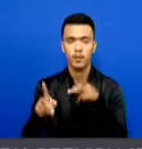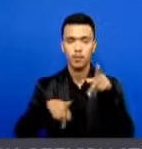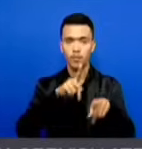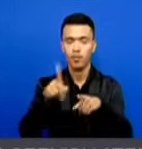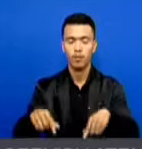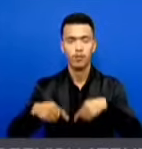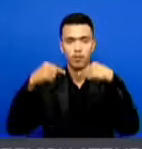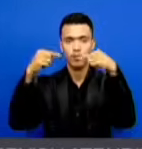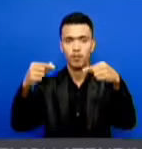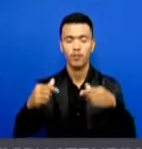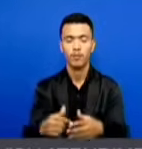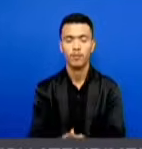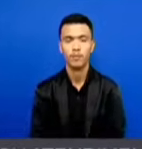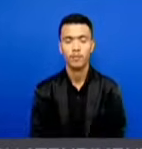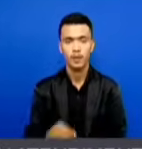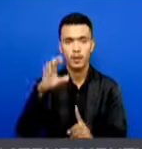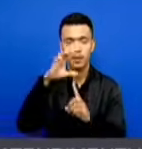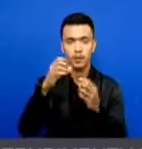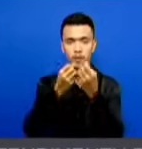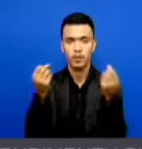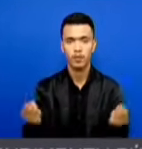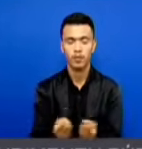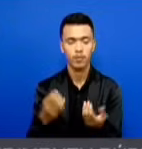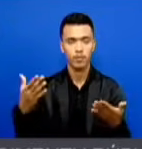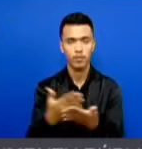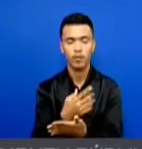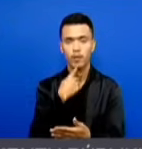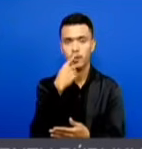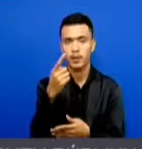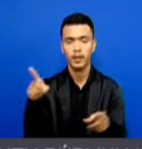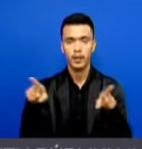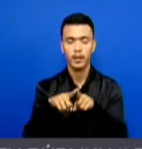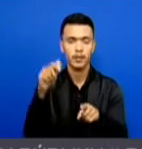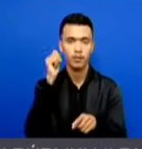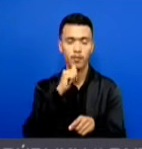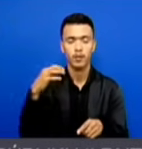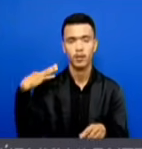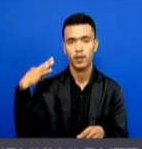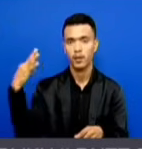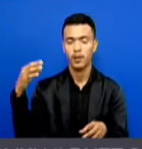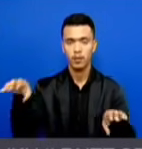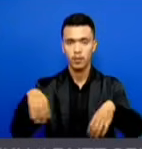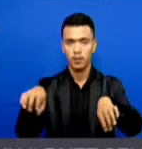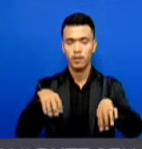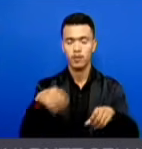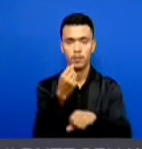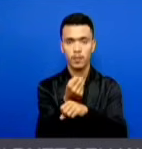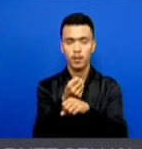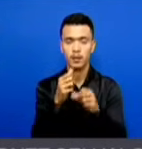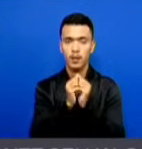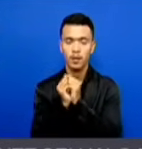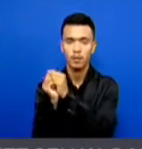nye kabas sef suku fone argumenta hanesan feto nebe eleita se serviço macas hamutu